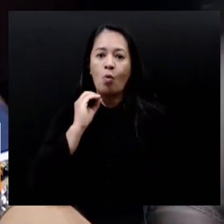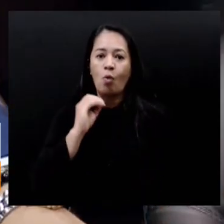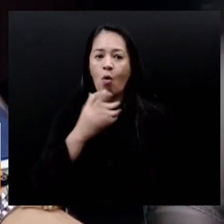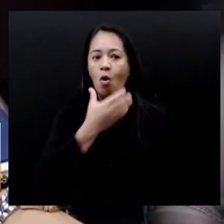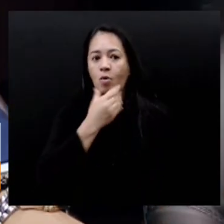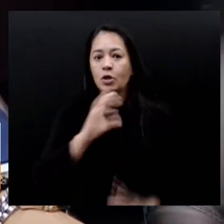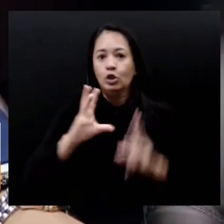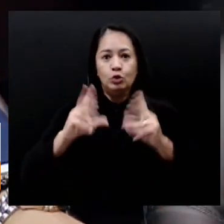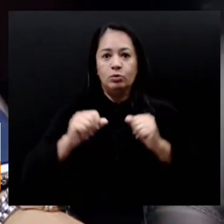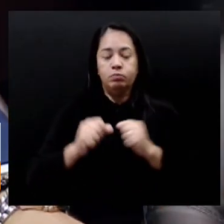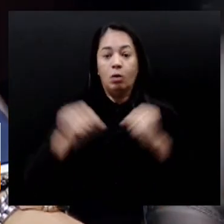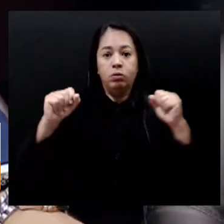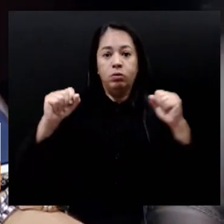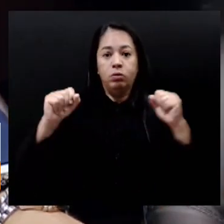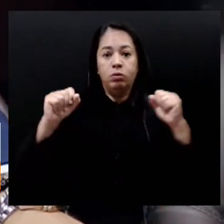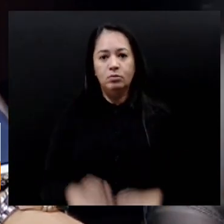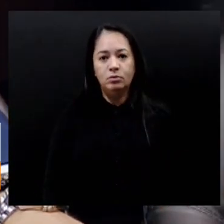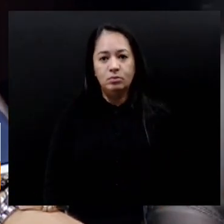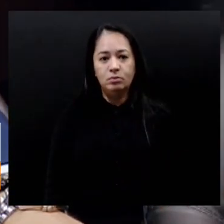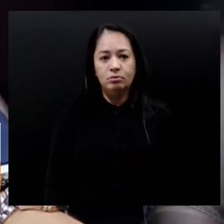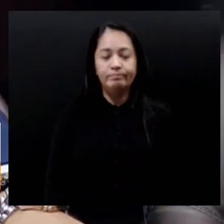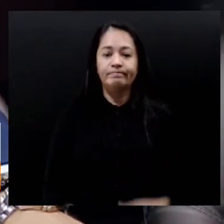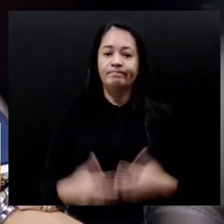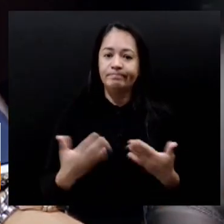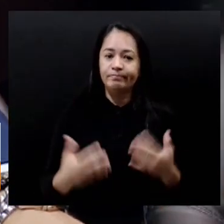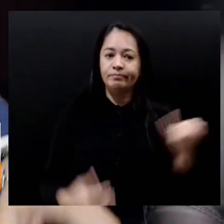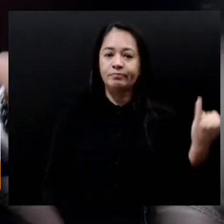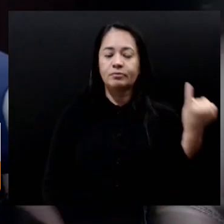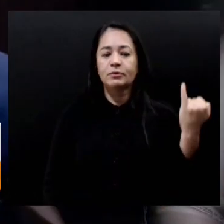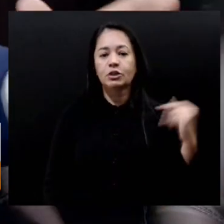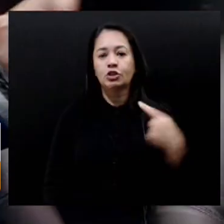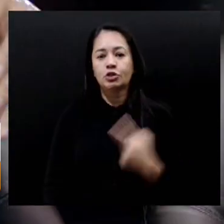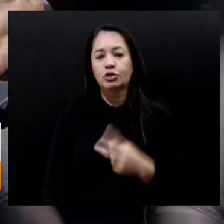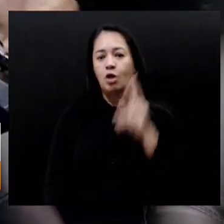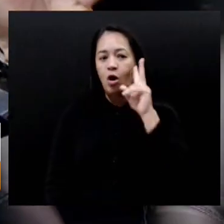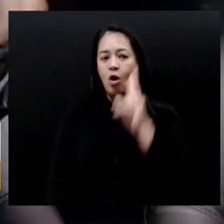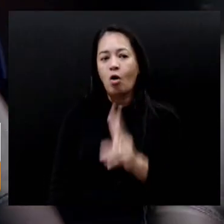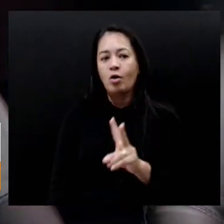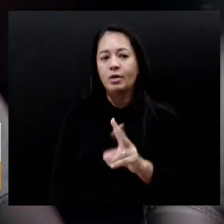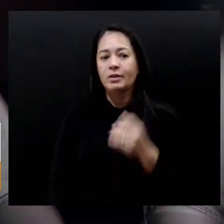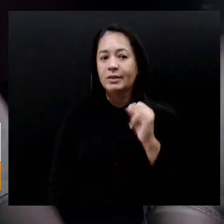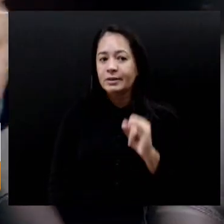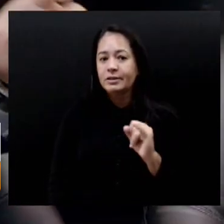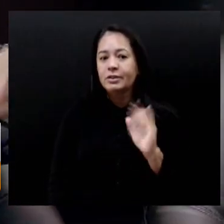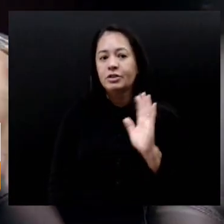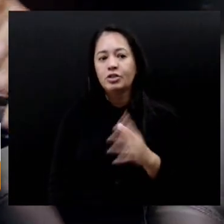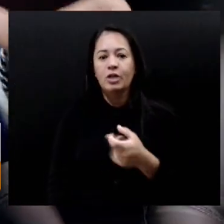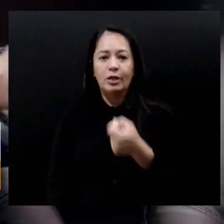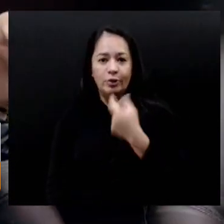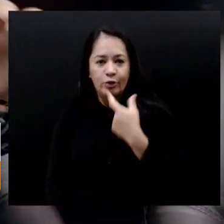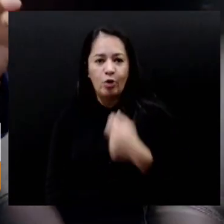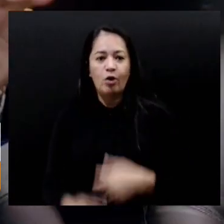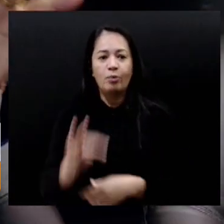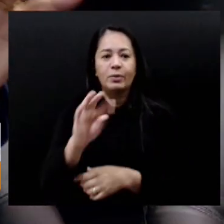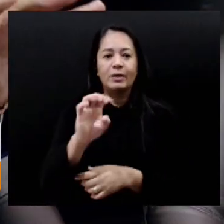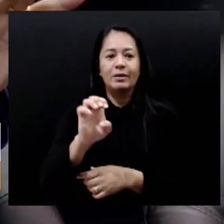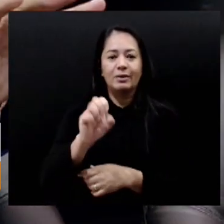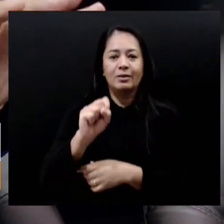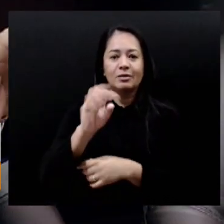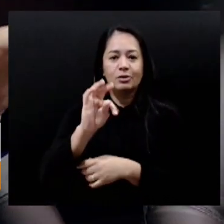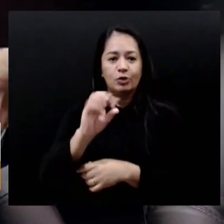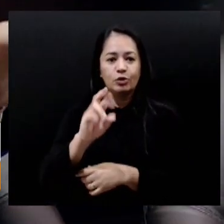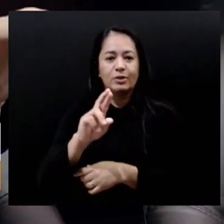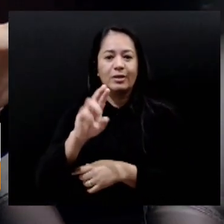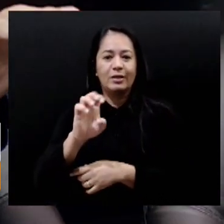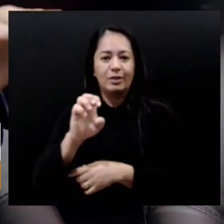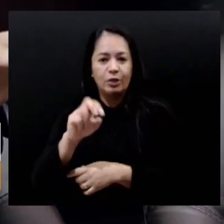reação exagerada. Então, é importante olhar e, eventualmente, se ele toma essa testosterona, fazer um equilíbrio com a outra, é uma questão de